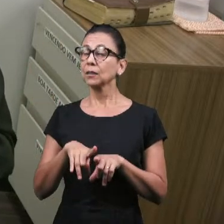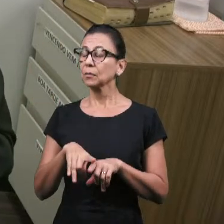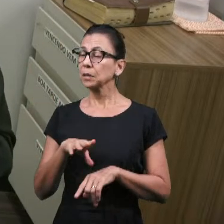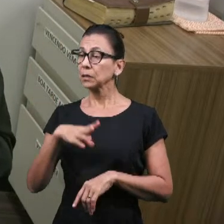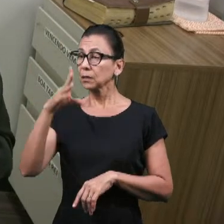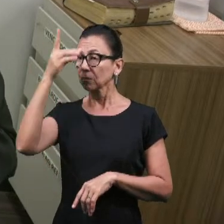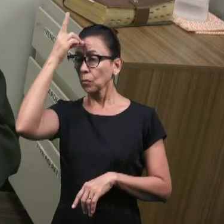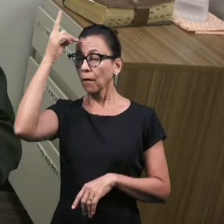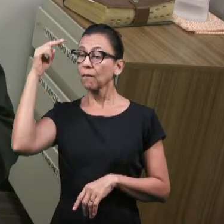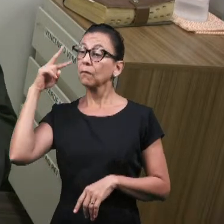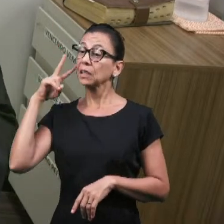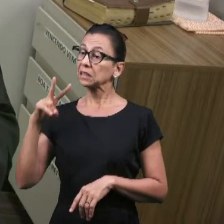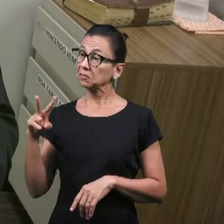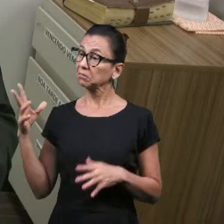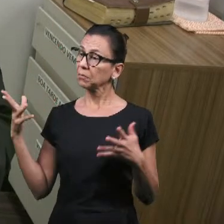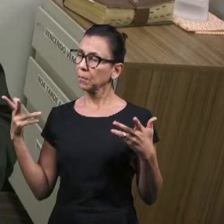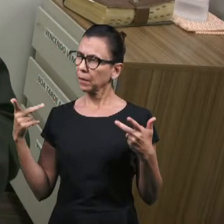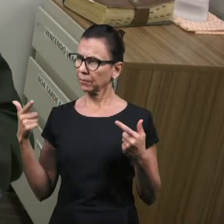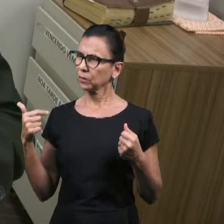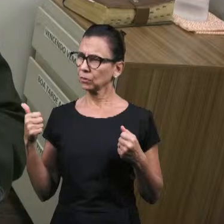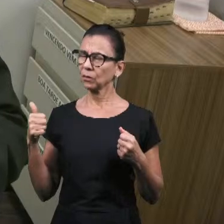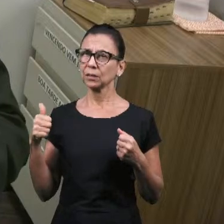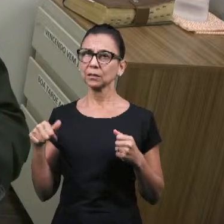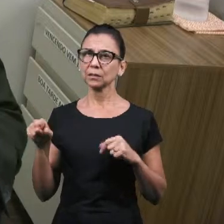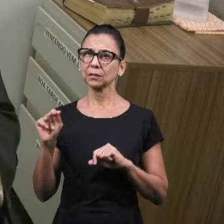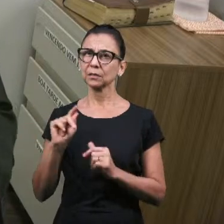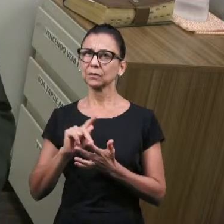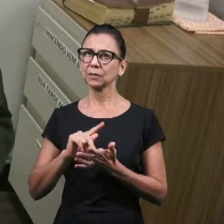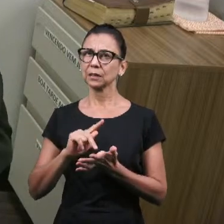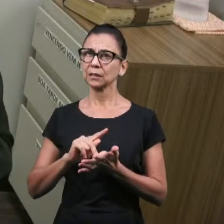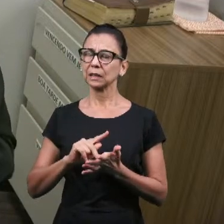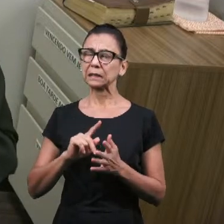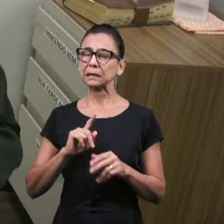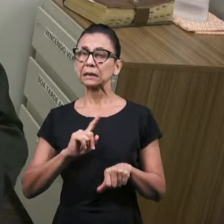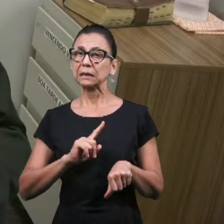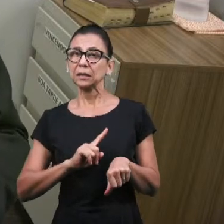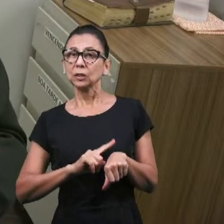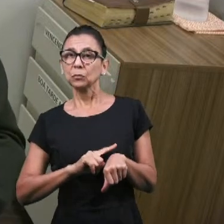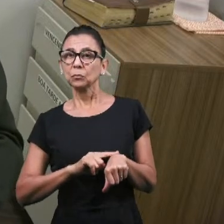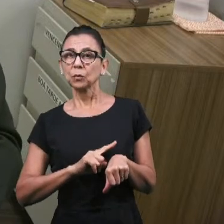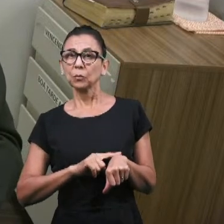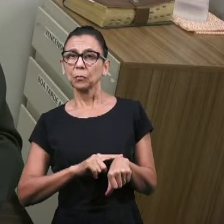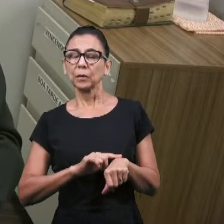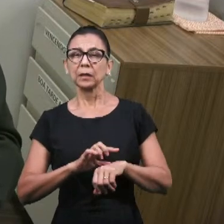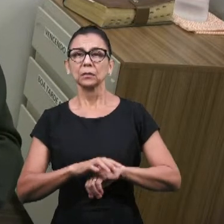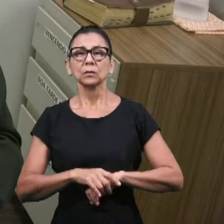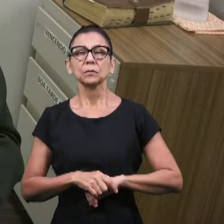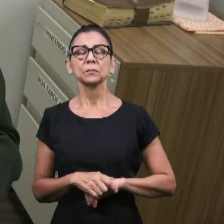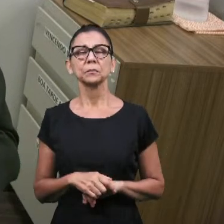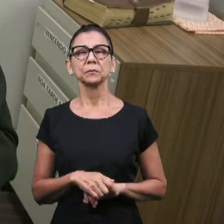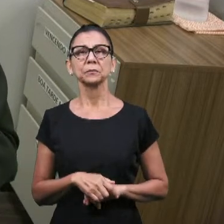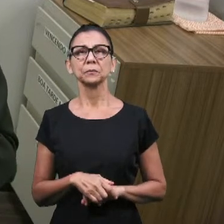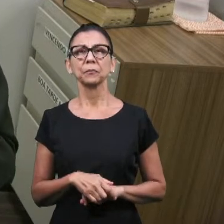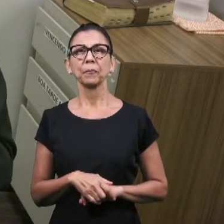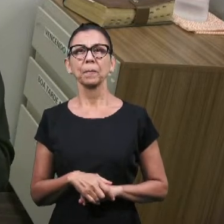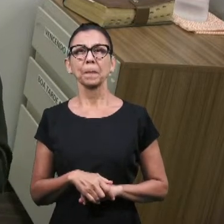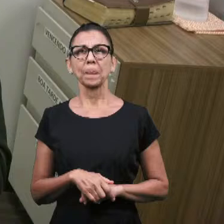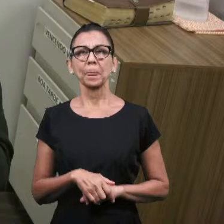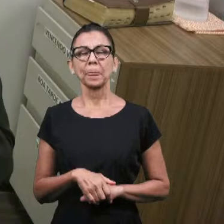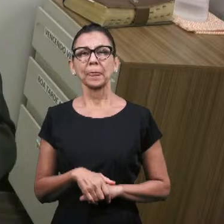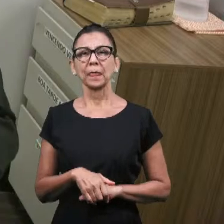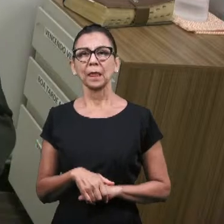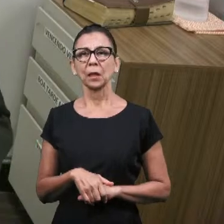maravilhosa é daquele do daquele momento ali o sítio com um pregador daquele momento aí foi